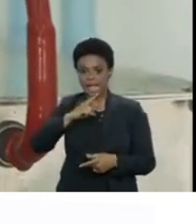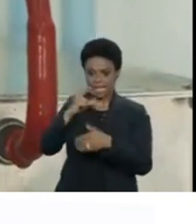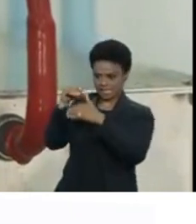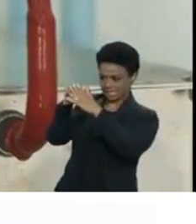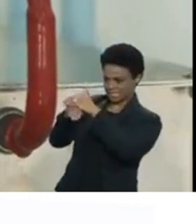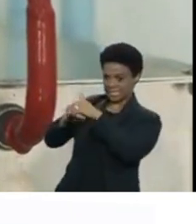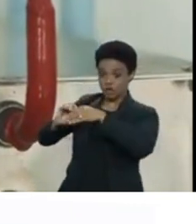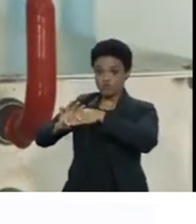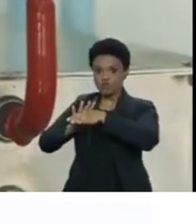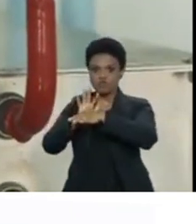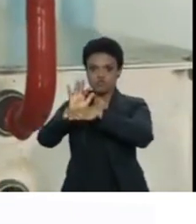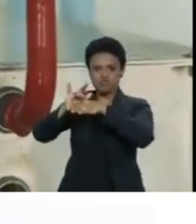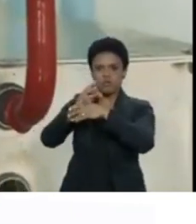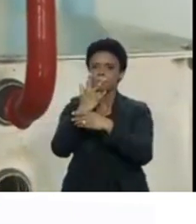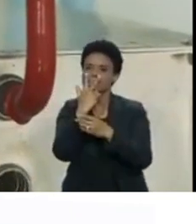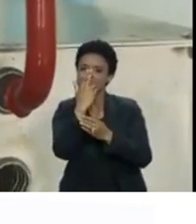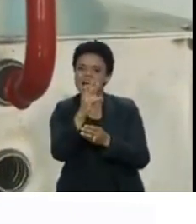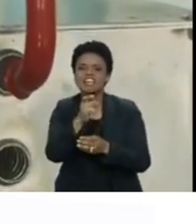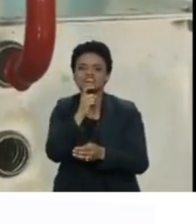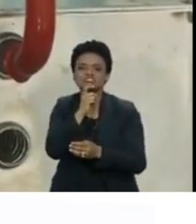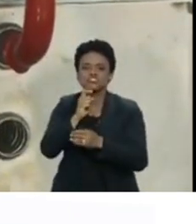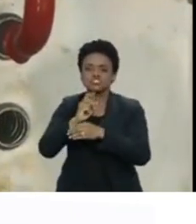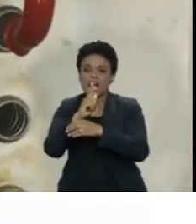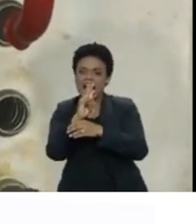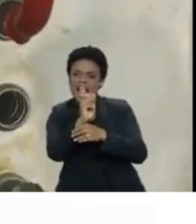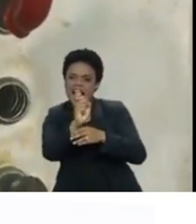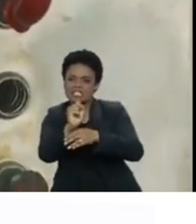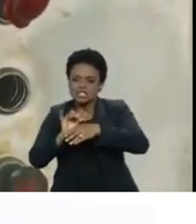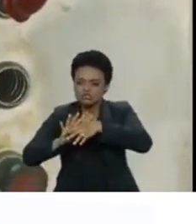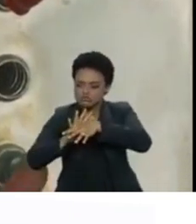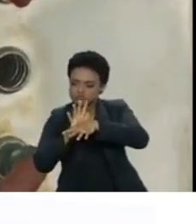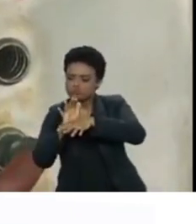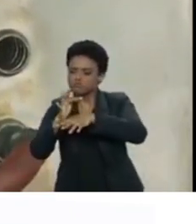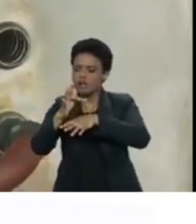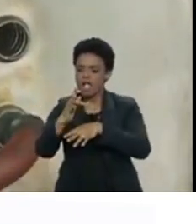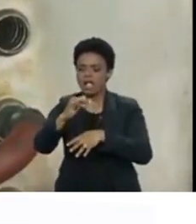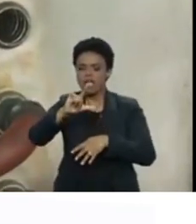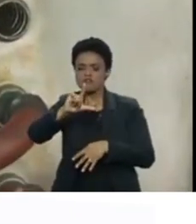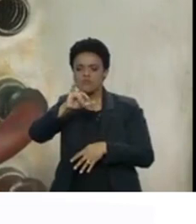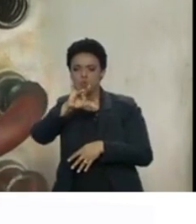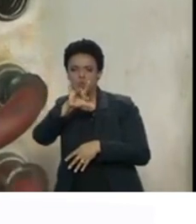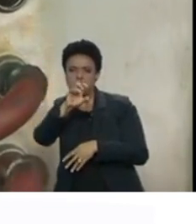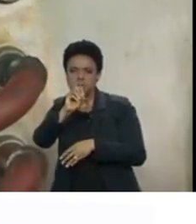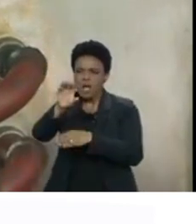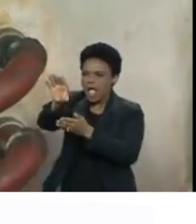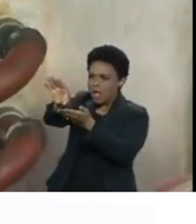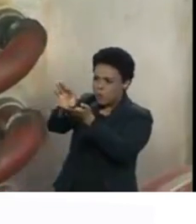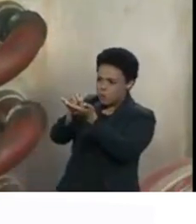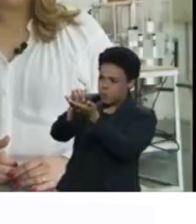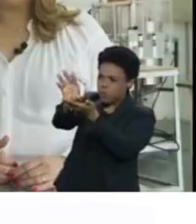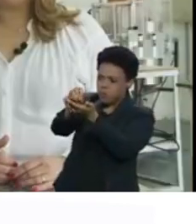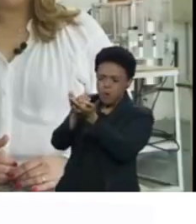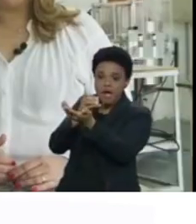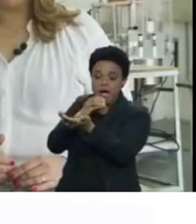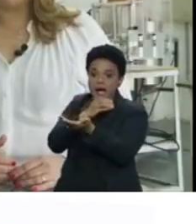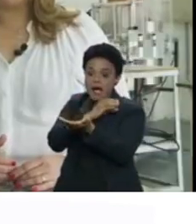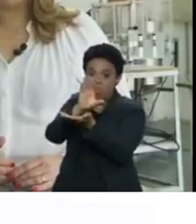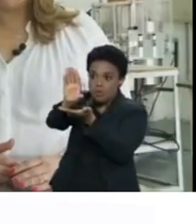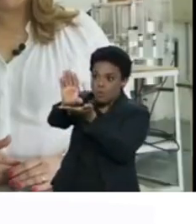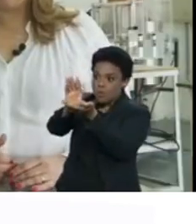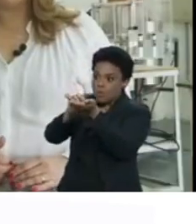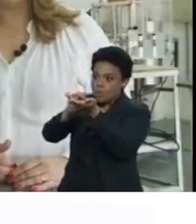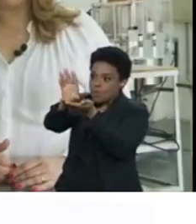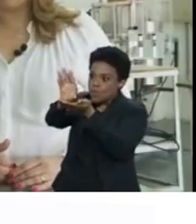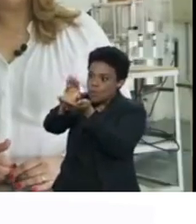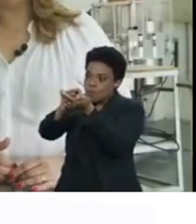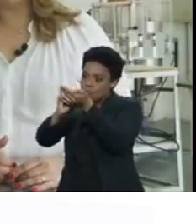funcionando dentro deles, que capta todo esse calor do interior desse alimento, e esse calor ele